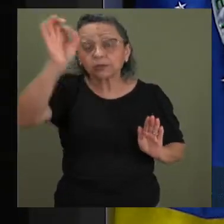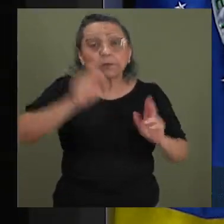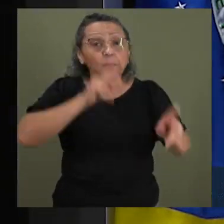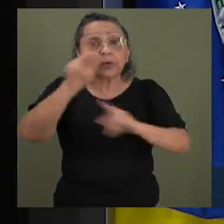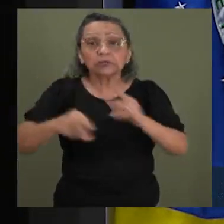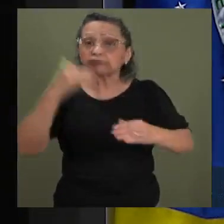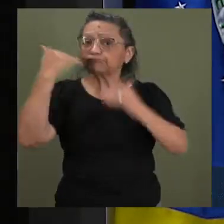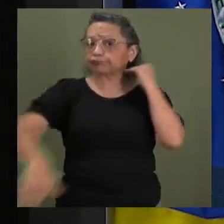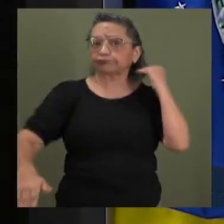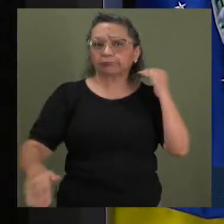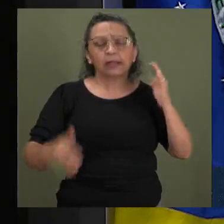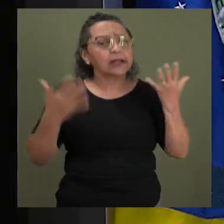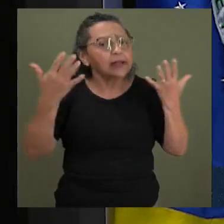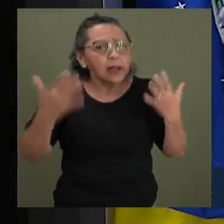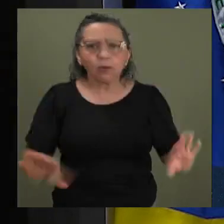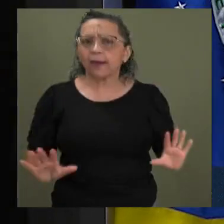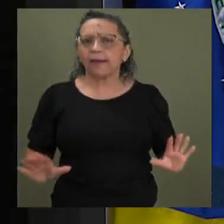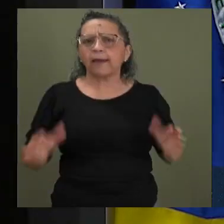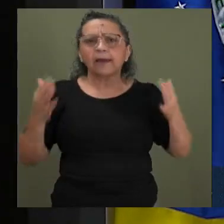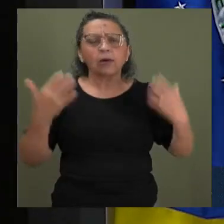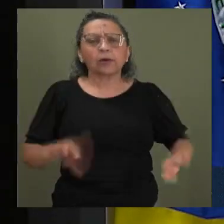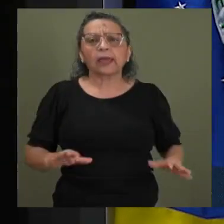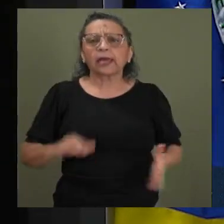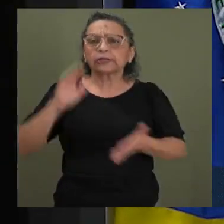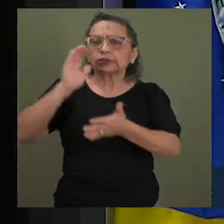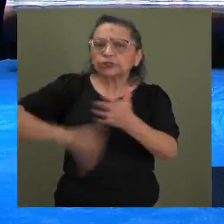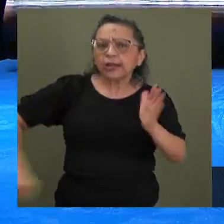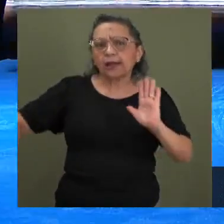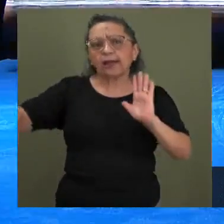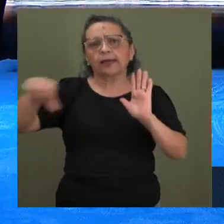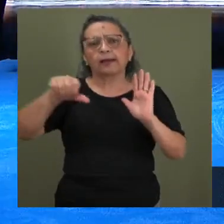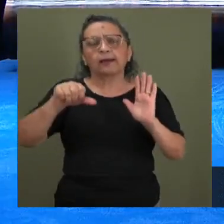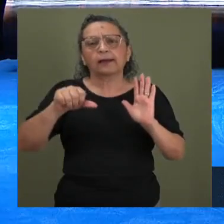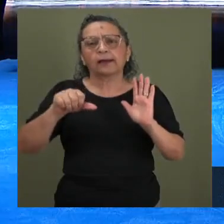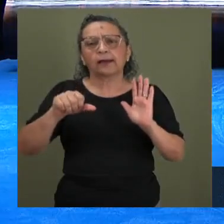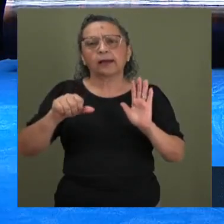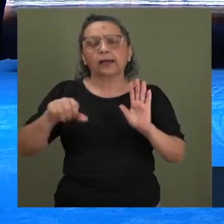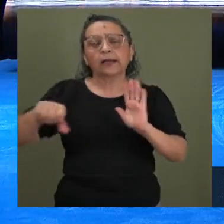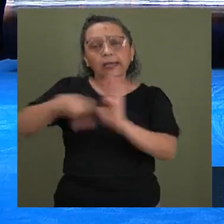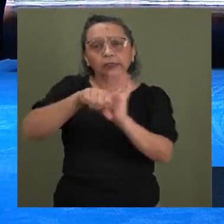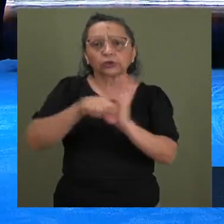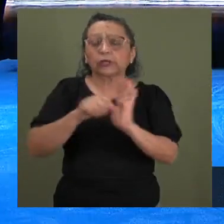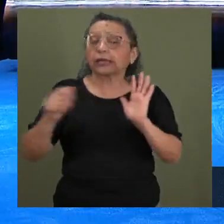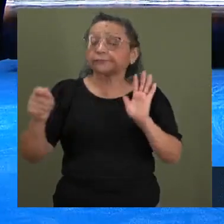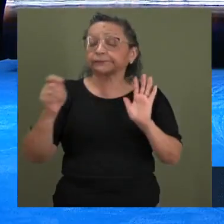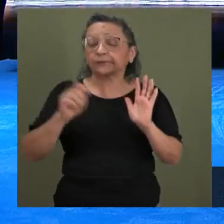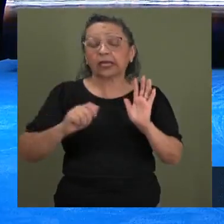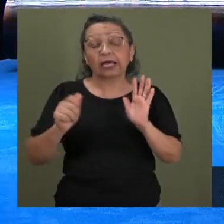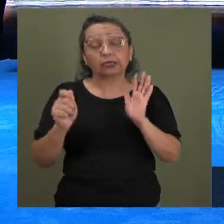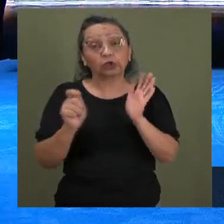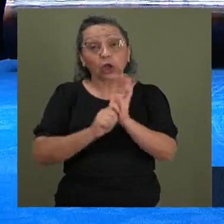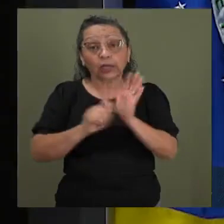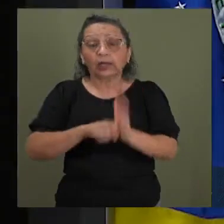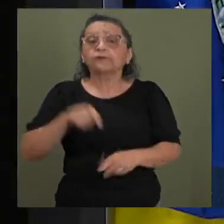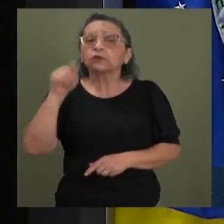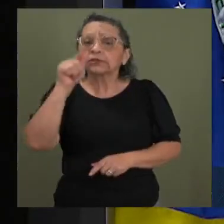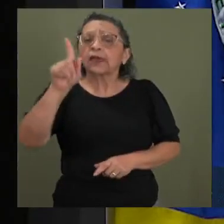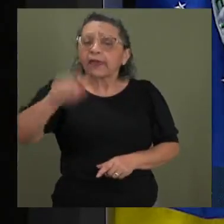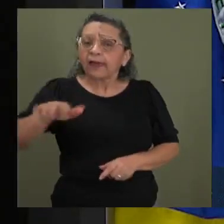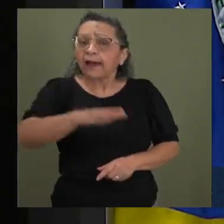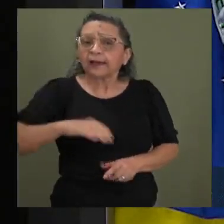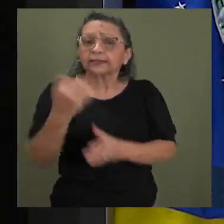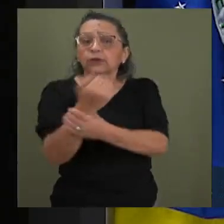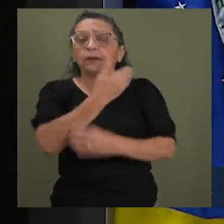Senador Stivson, não quer a descriminalização da droga. E o senhor, que é da área da segurança pública, sabe mais do que eu.